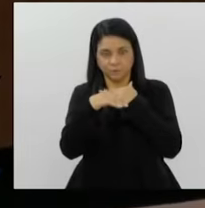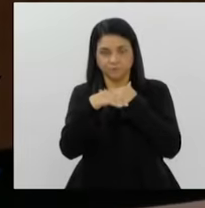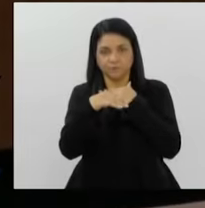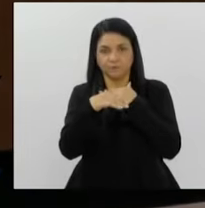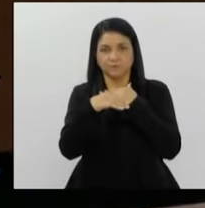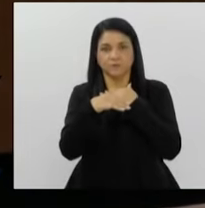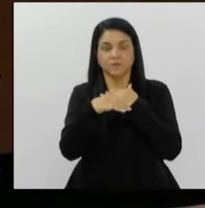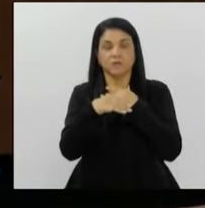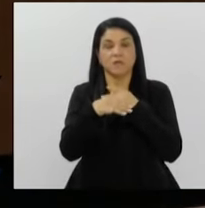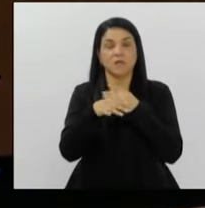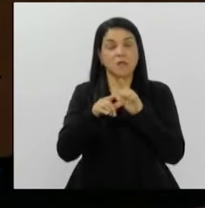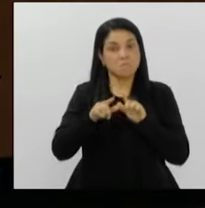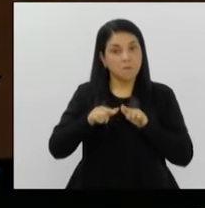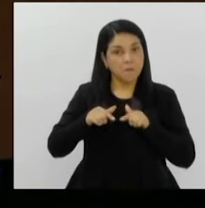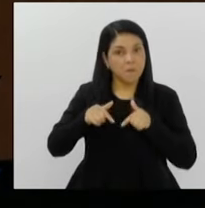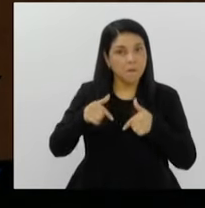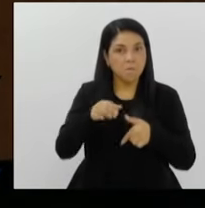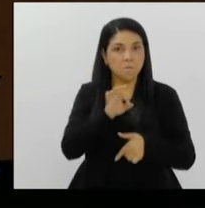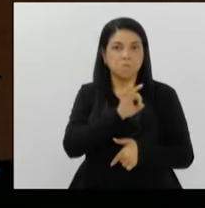Imediatamente, as forças policiais,